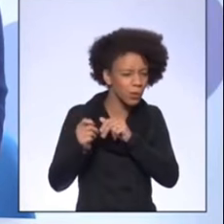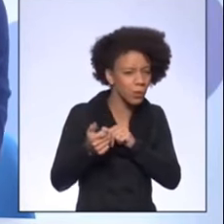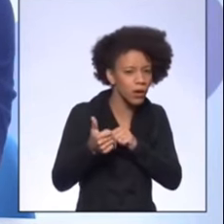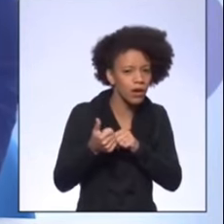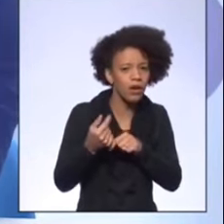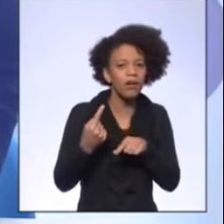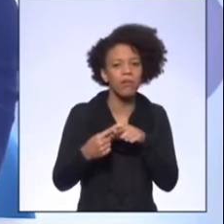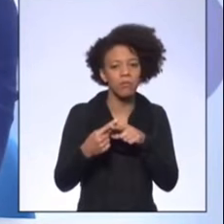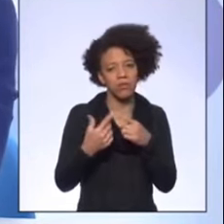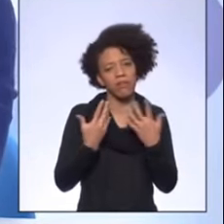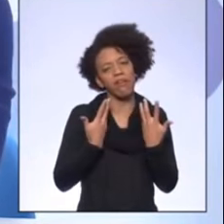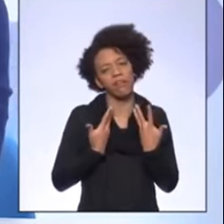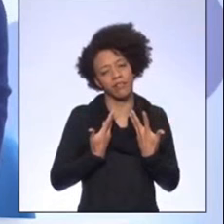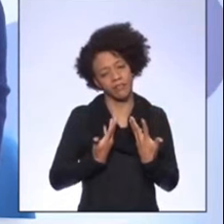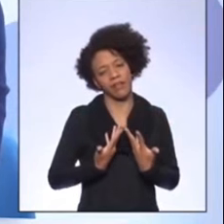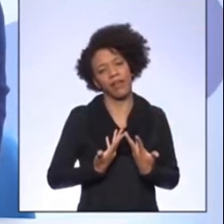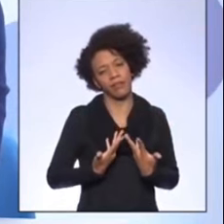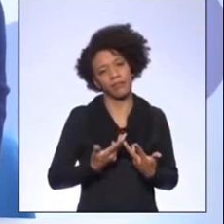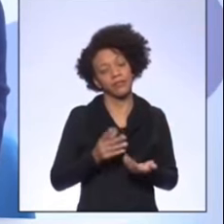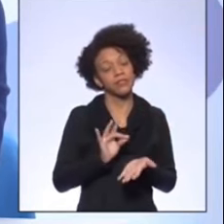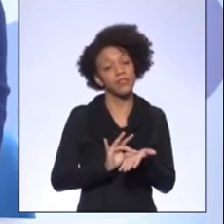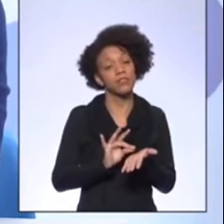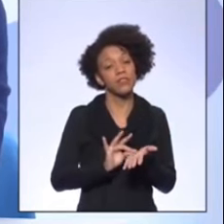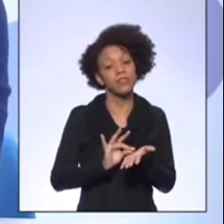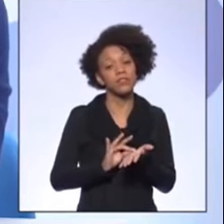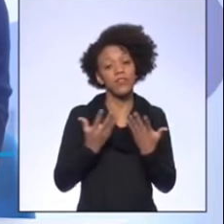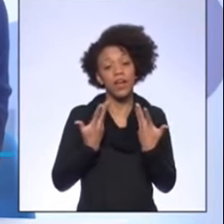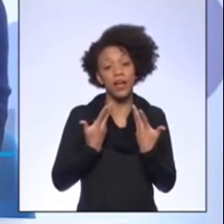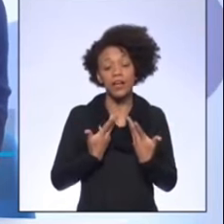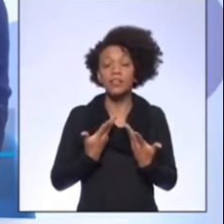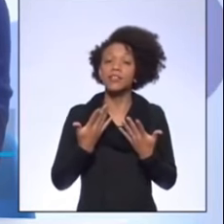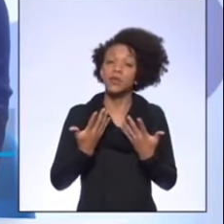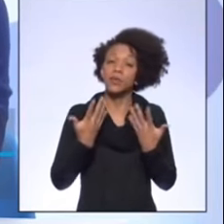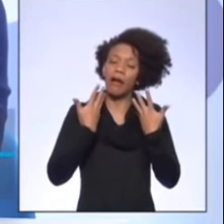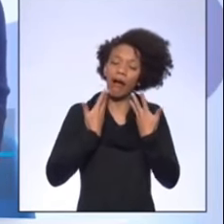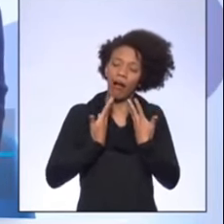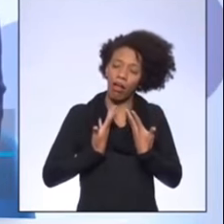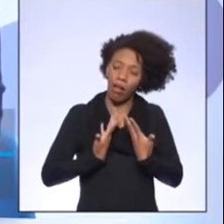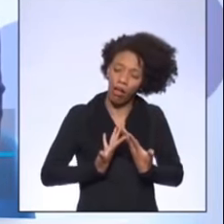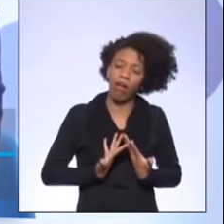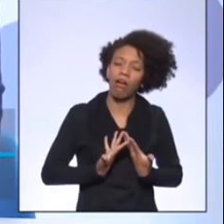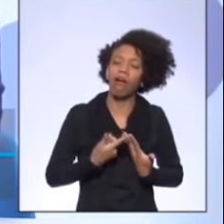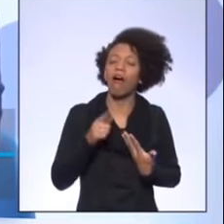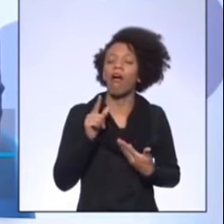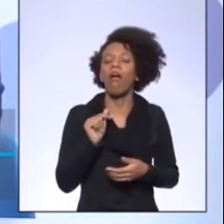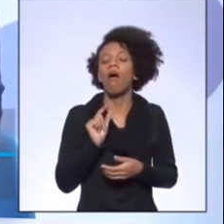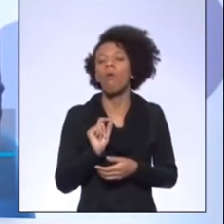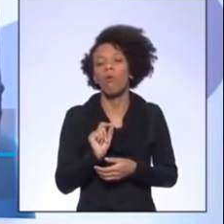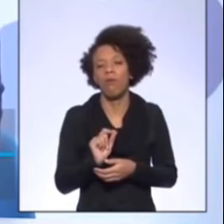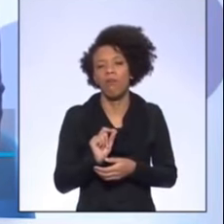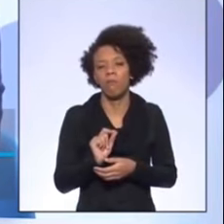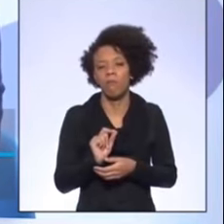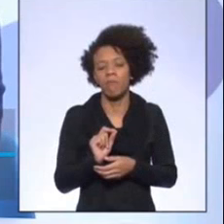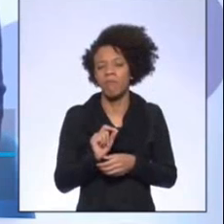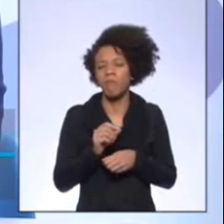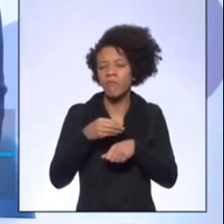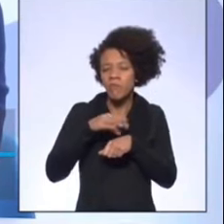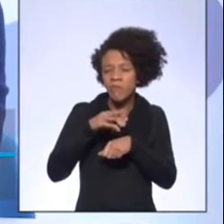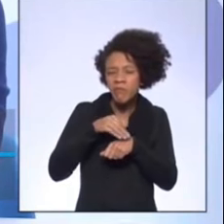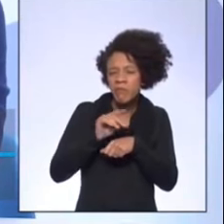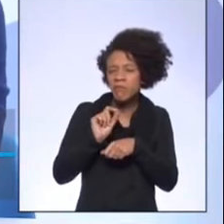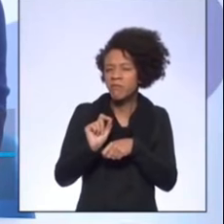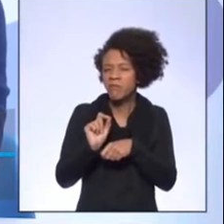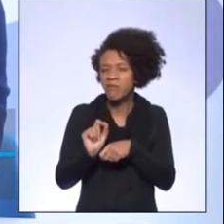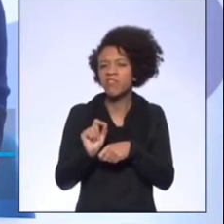fica cansado, é verdade, né? Uai. A gente fica cansado e o cansaço é um indicativo de que,